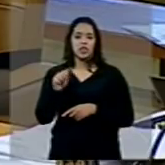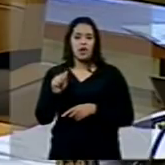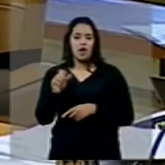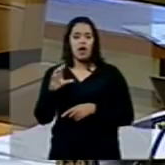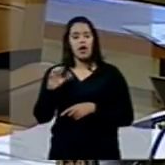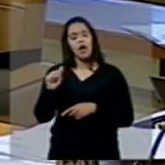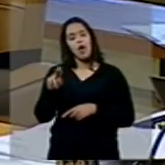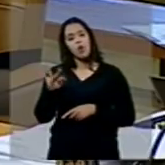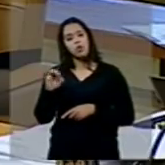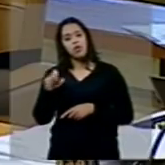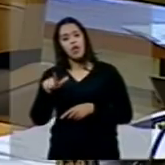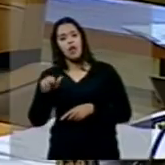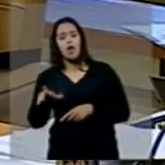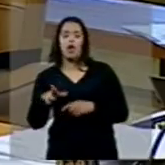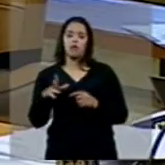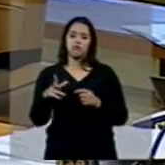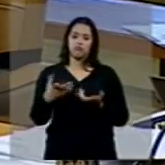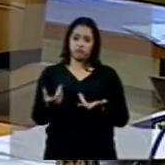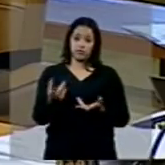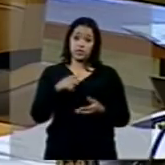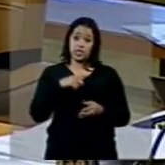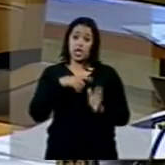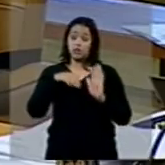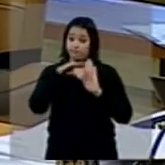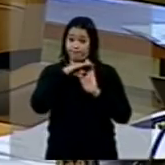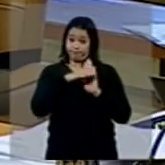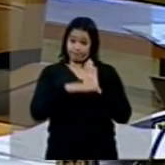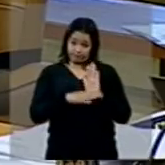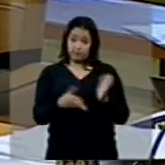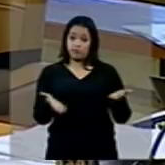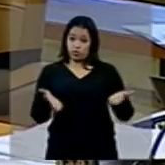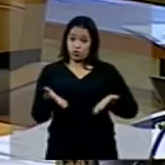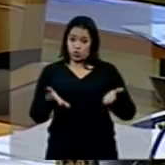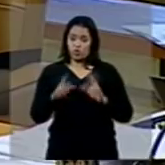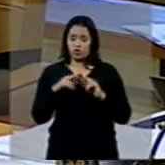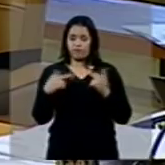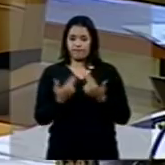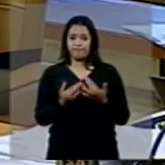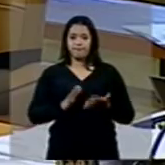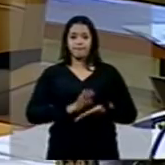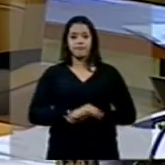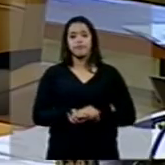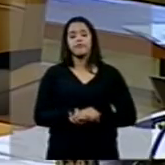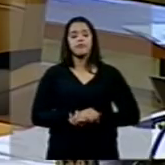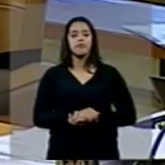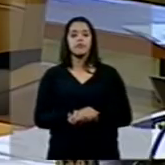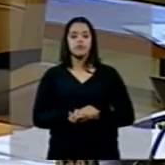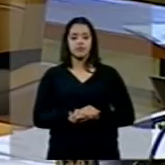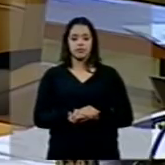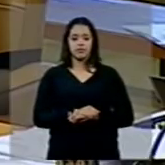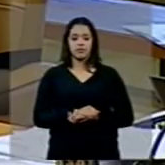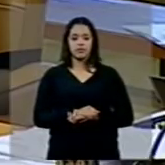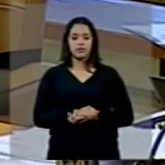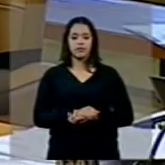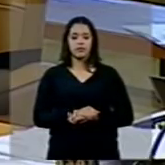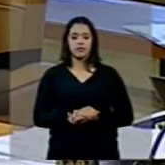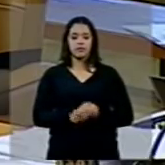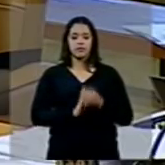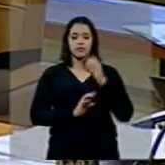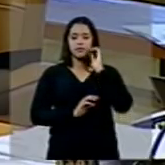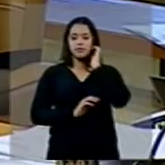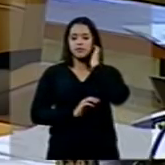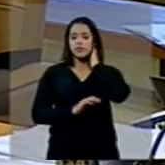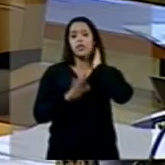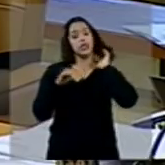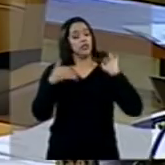luz do que consta na pauta divulgada no calendário deste plenário.